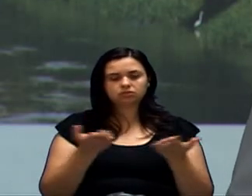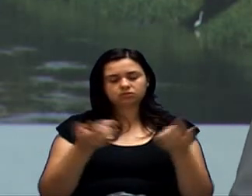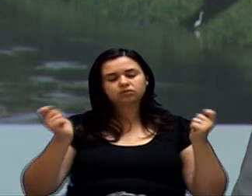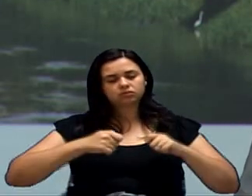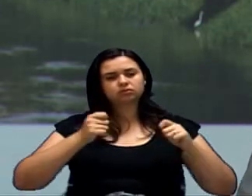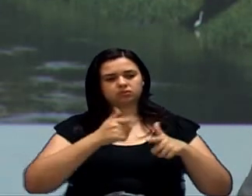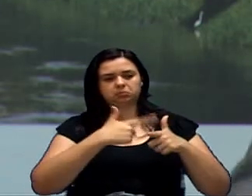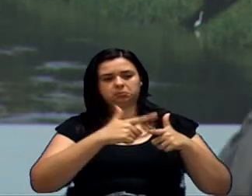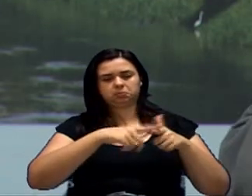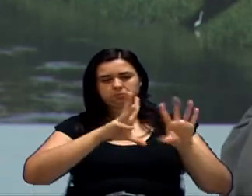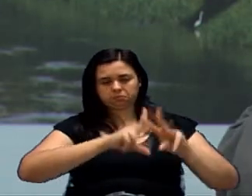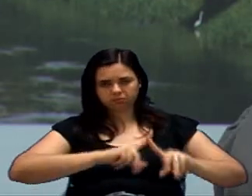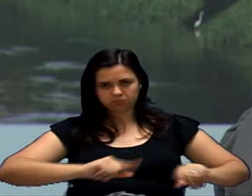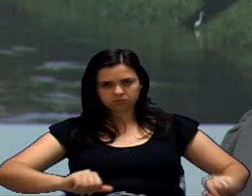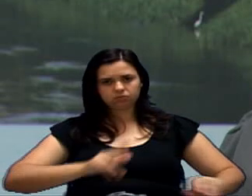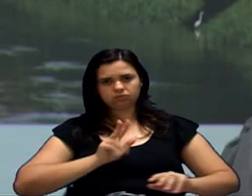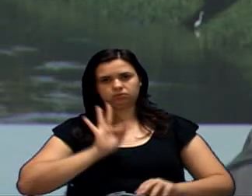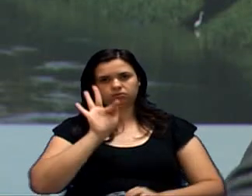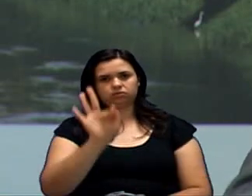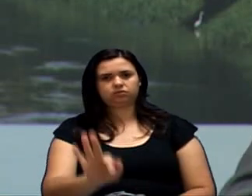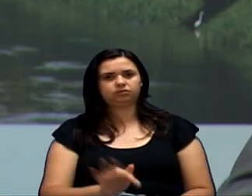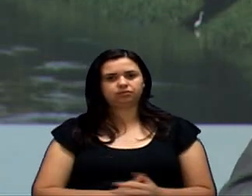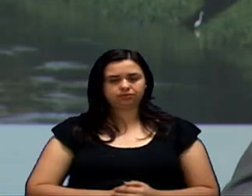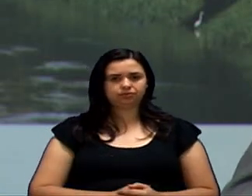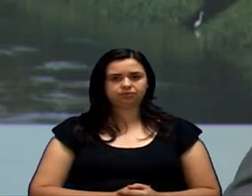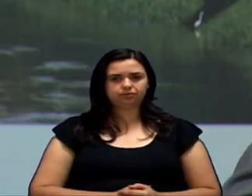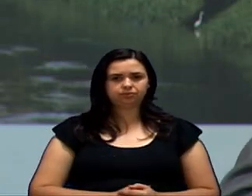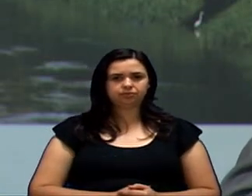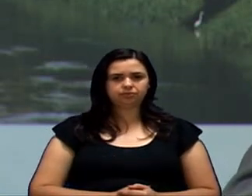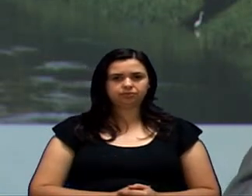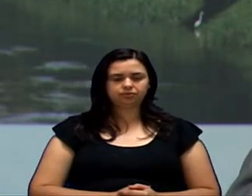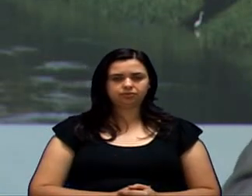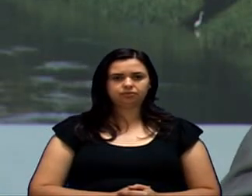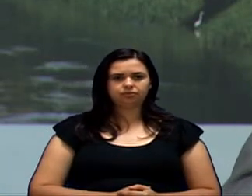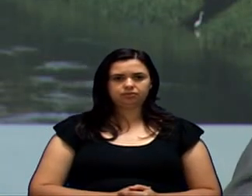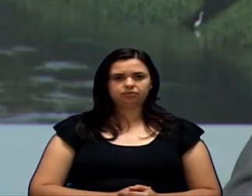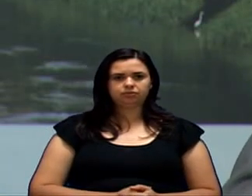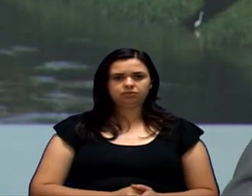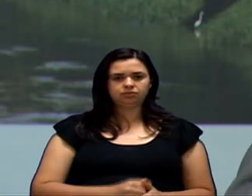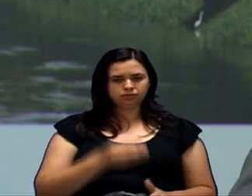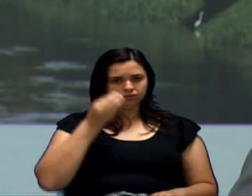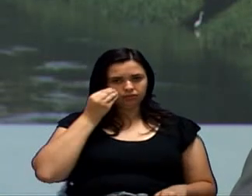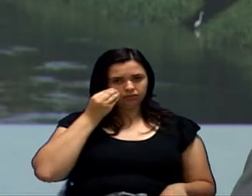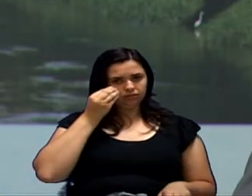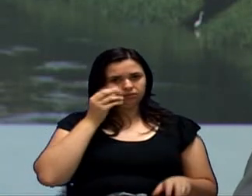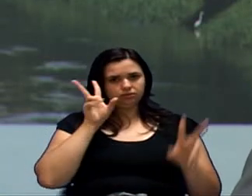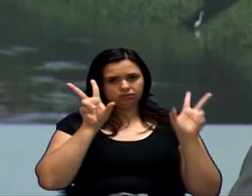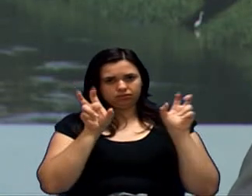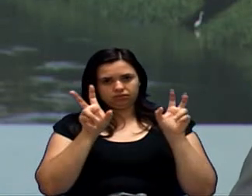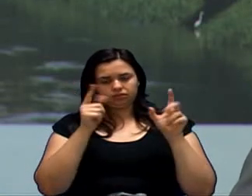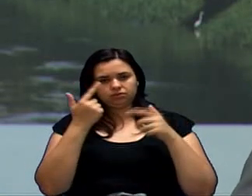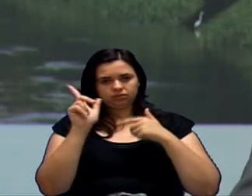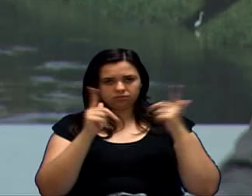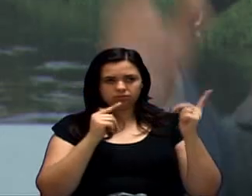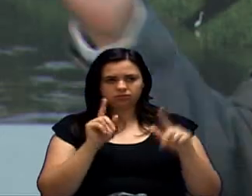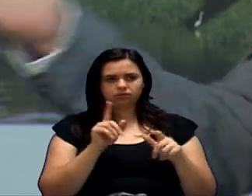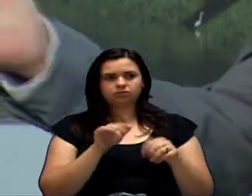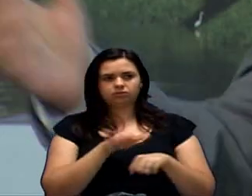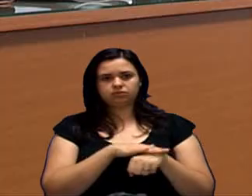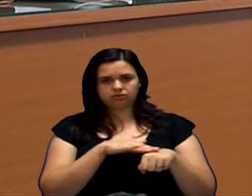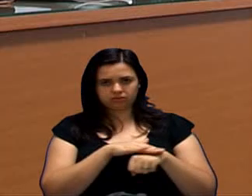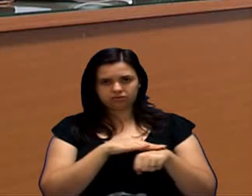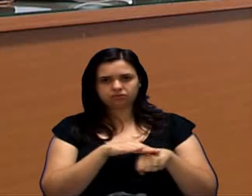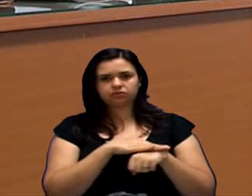superar. Então, estaremos lá na fundação também, viu, senhor presidente, falando desses outros assuntos com alguns servidores aposentados